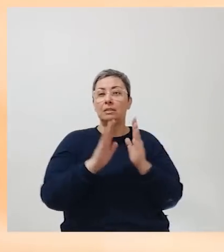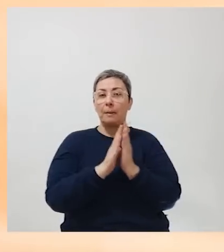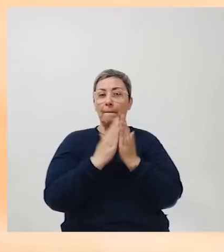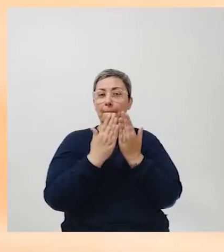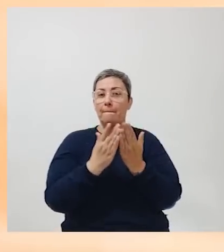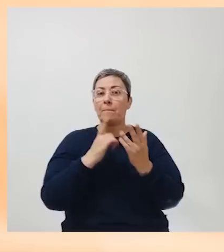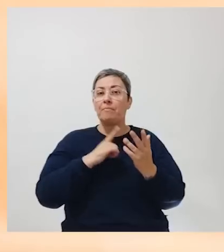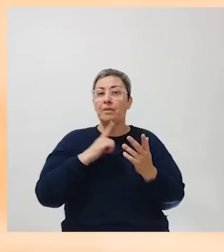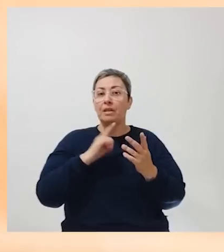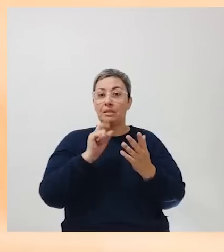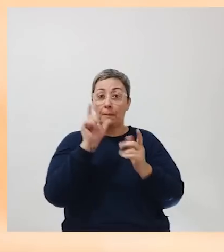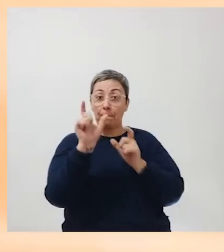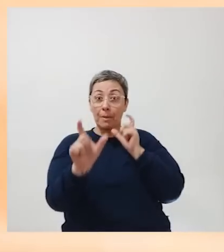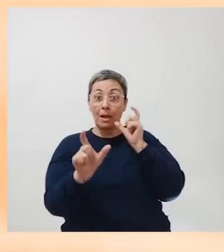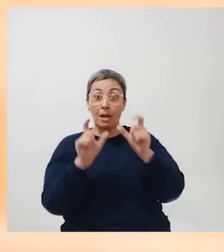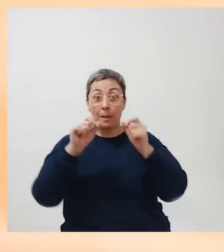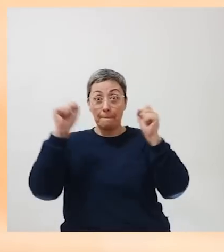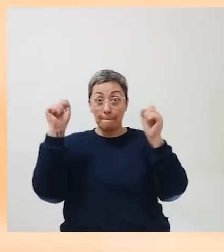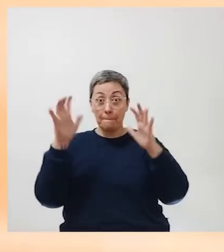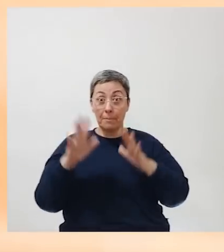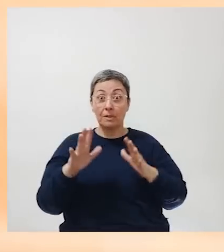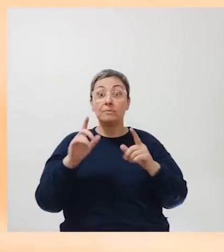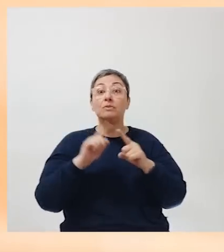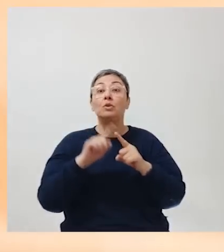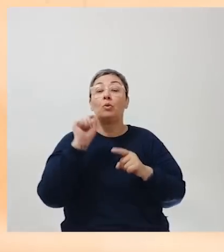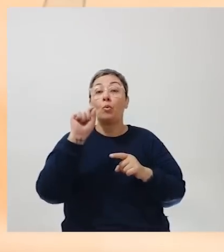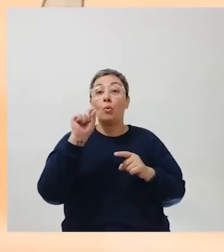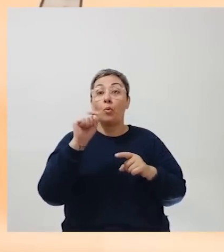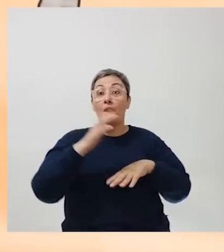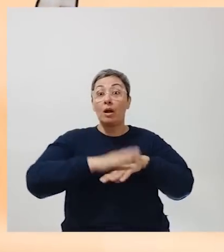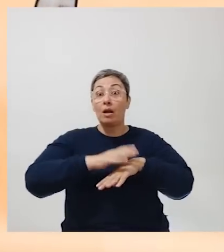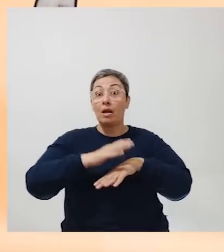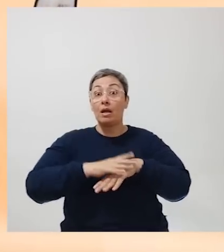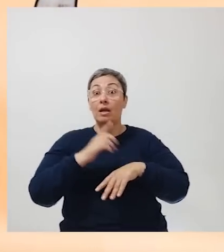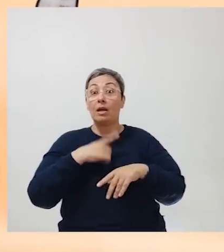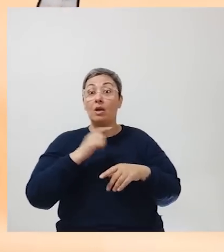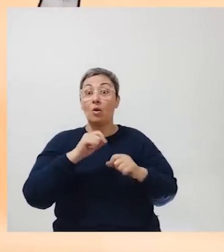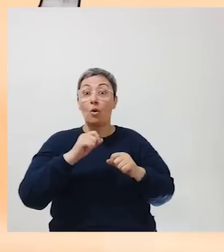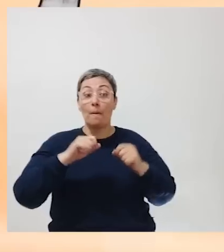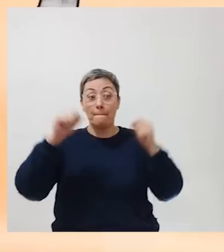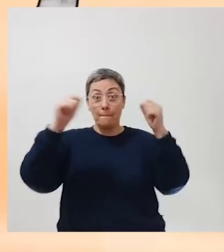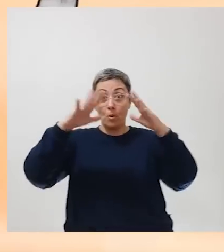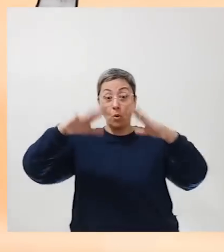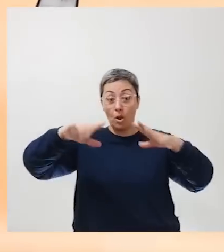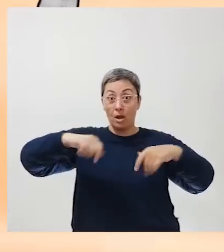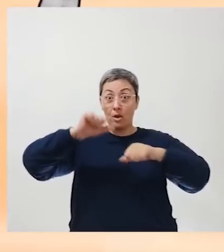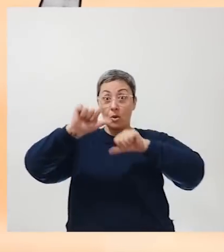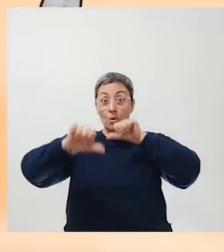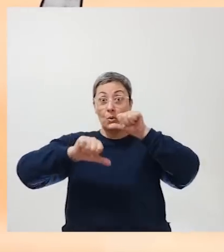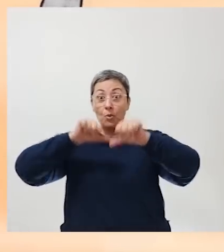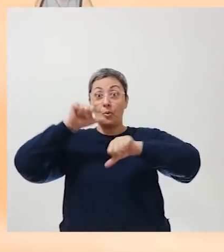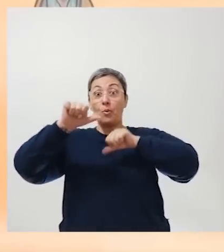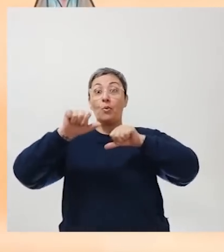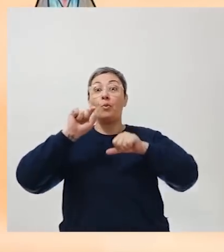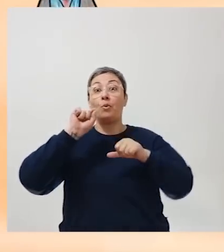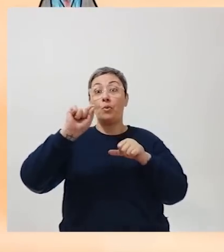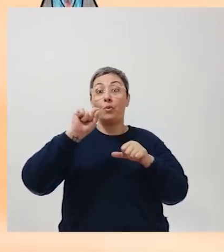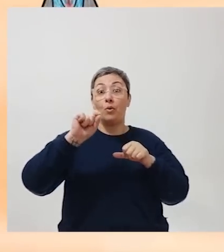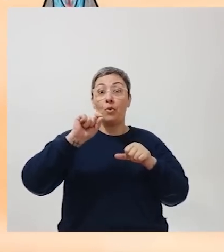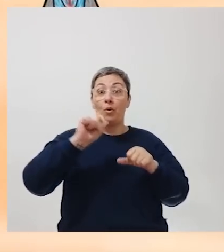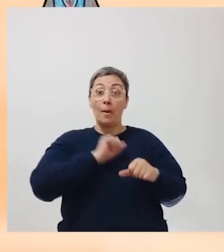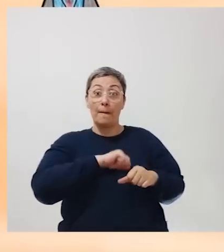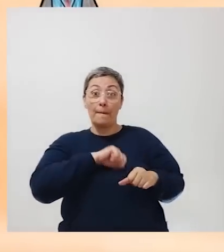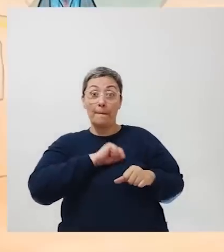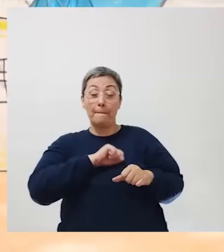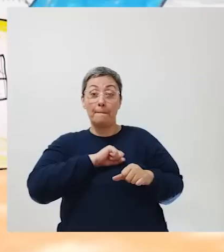livro havia palavras mágicas que faziam um feitiço de transformar vilões